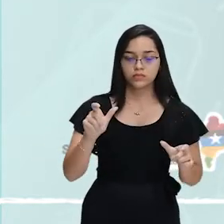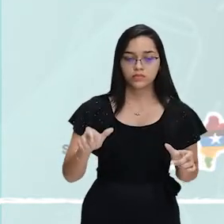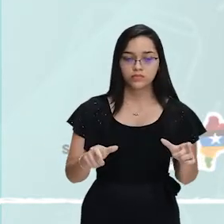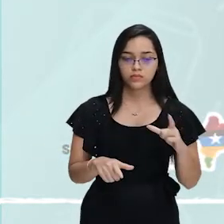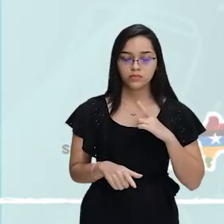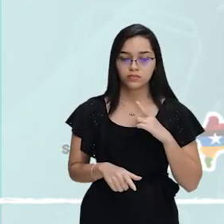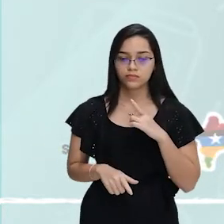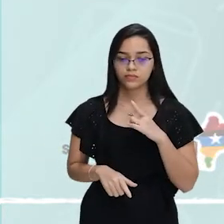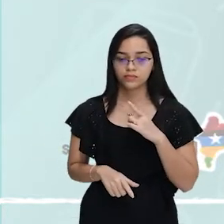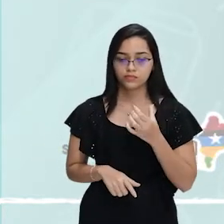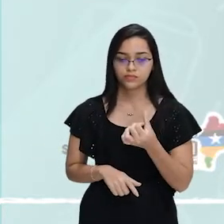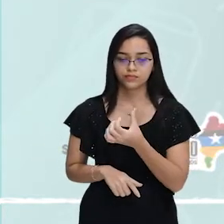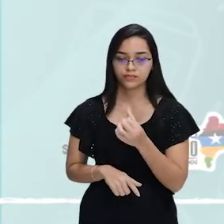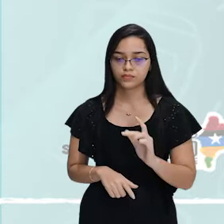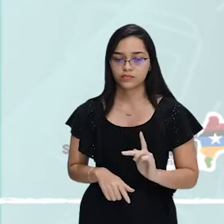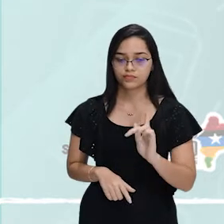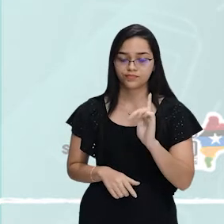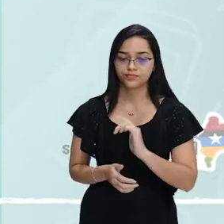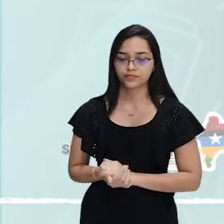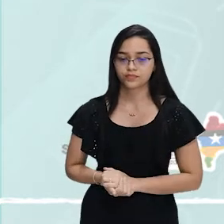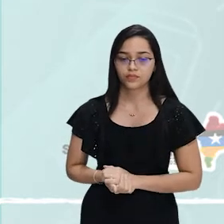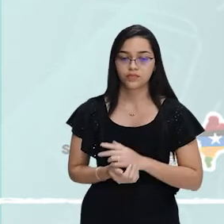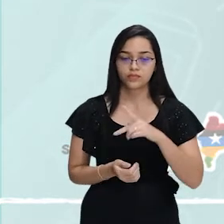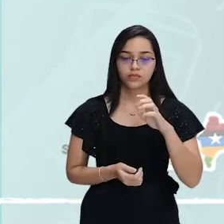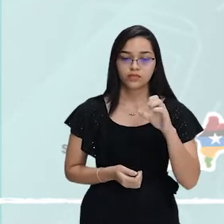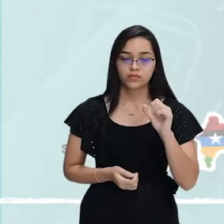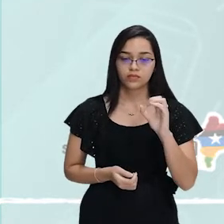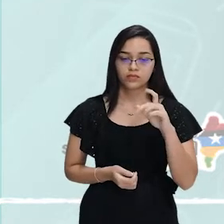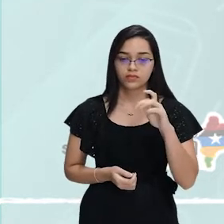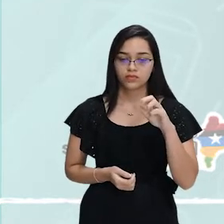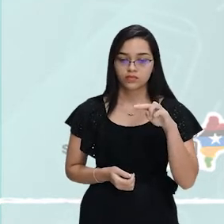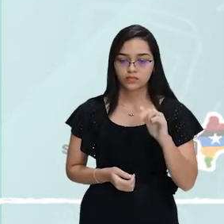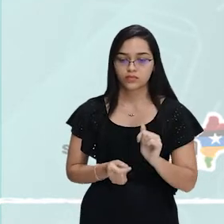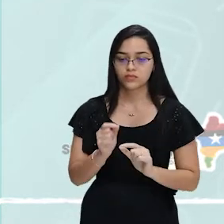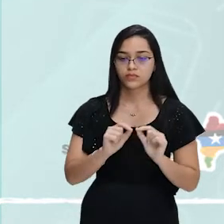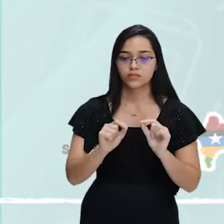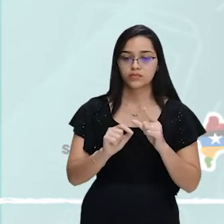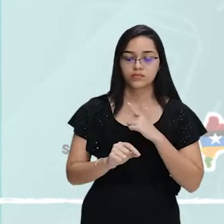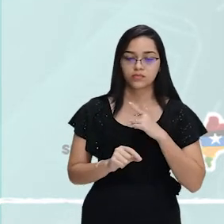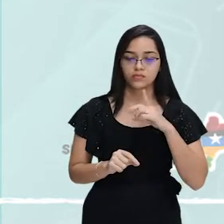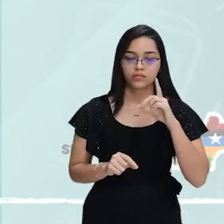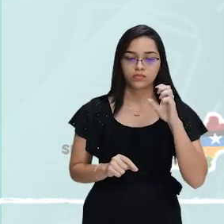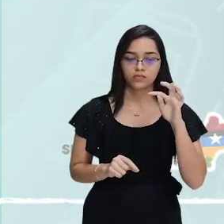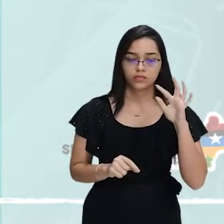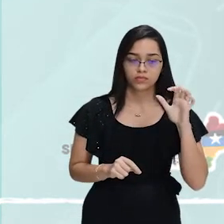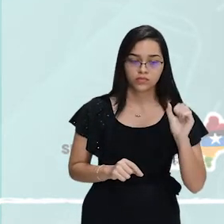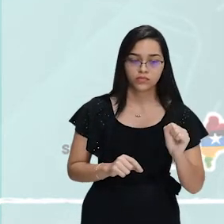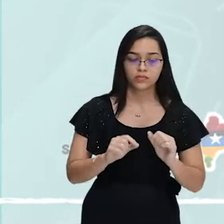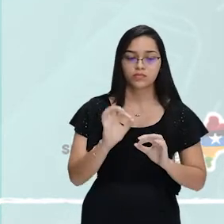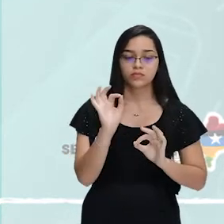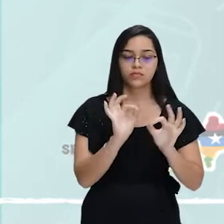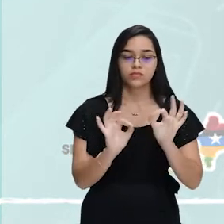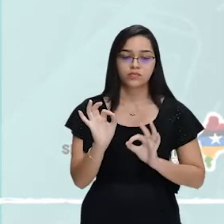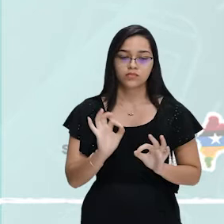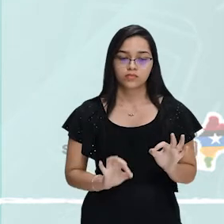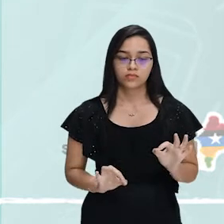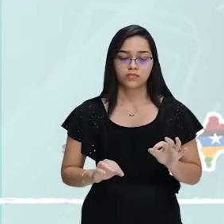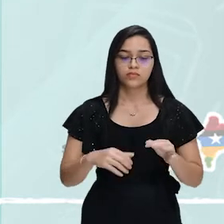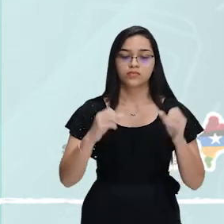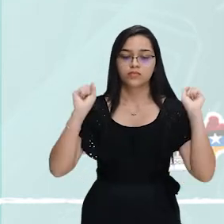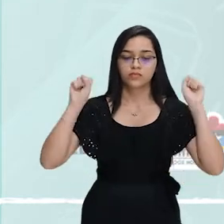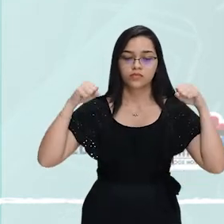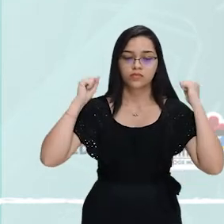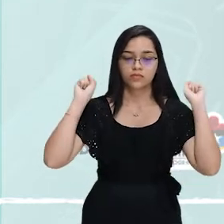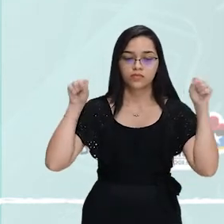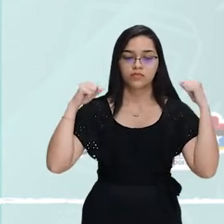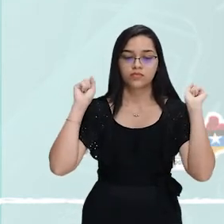quatro atletas da categoria até 66 quilos, peso pena, foram submetidos a dietas